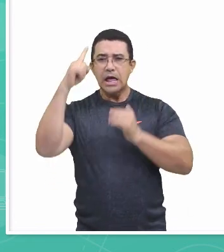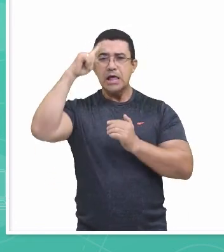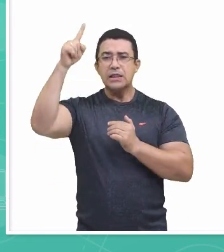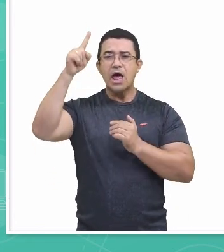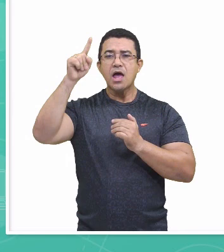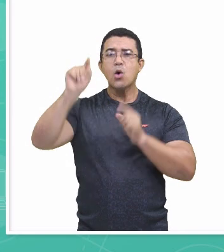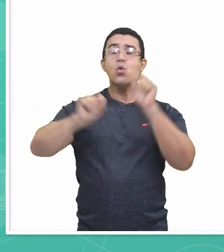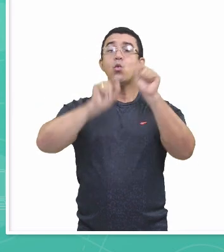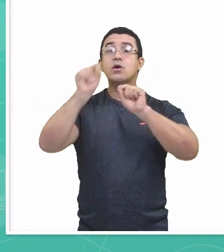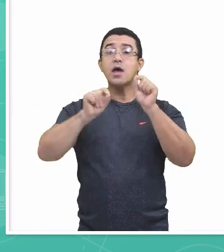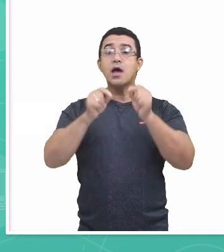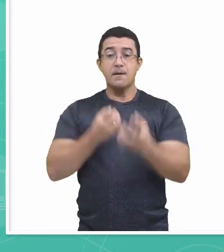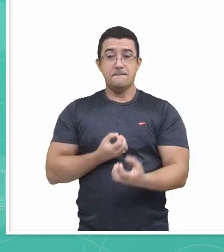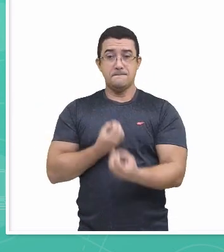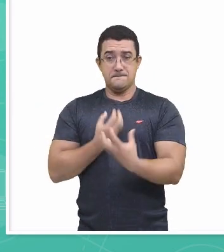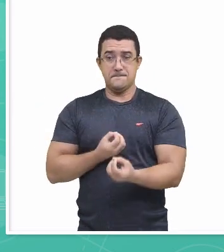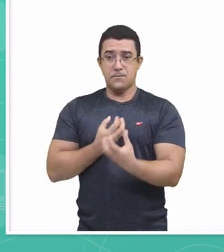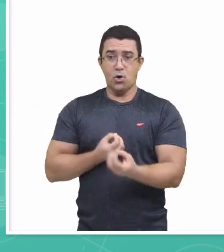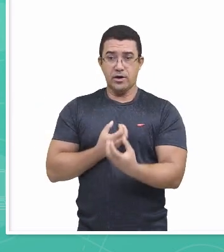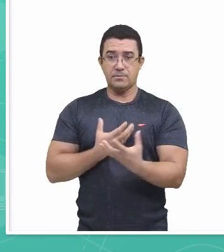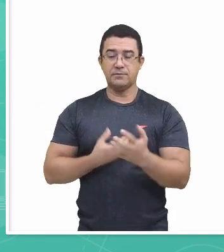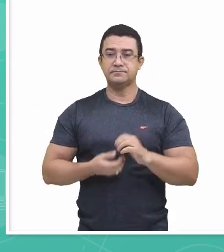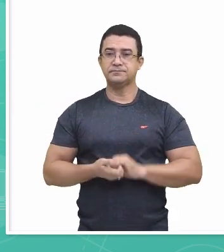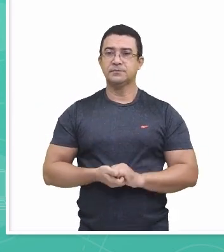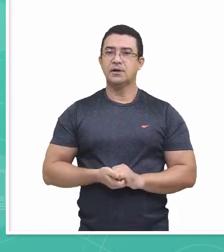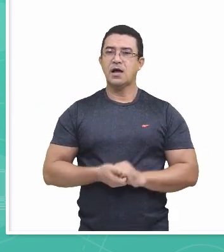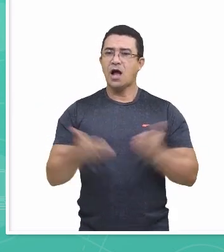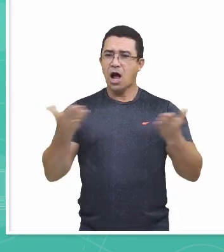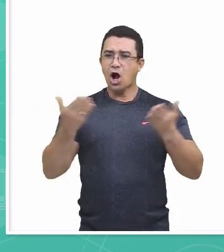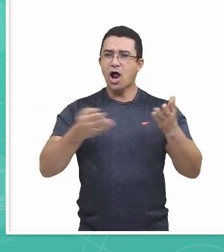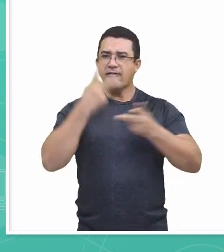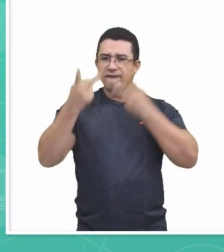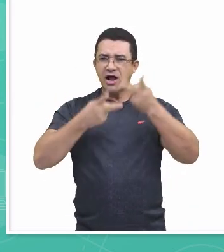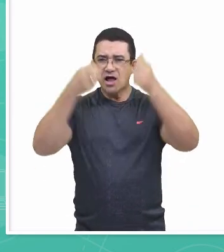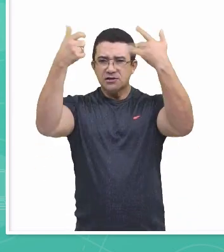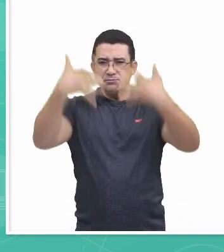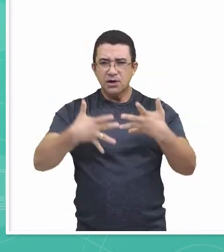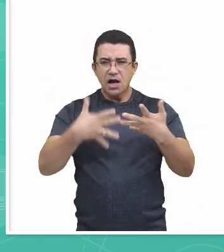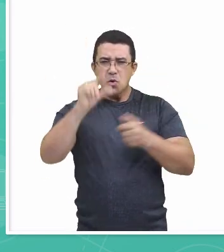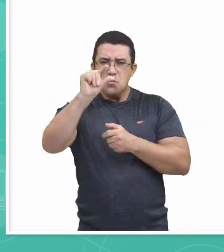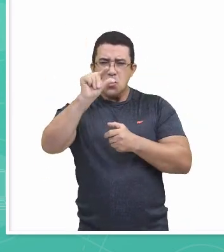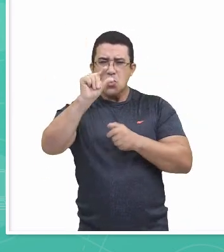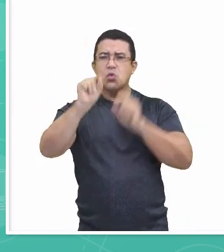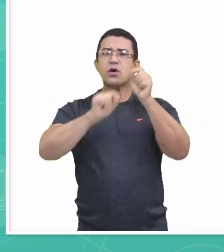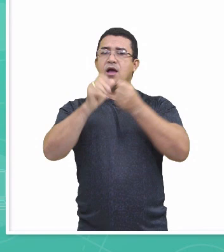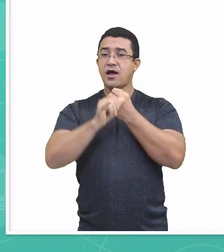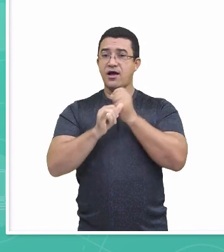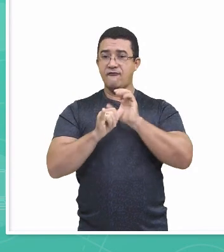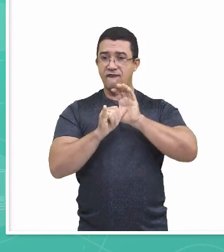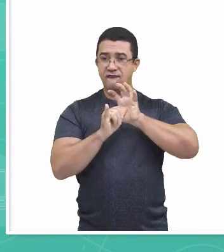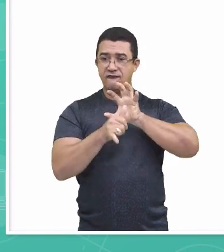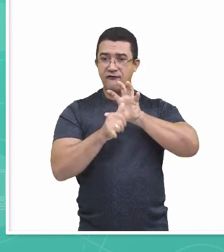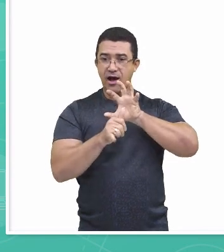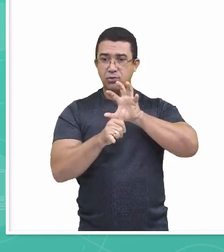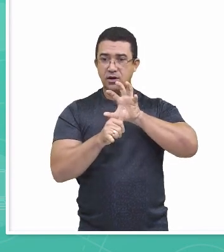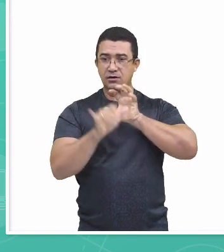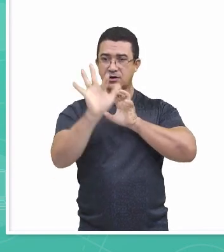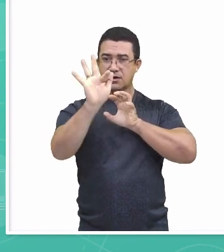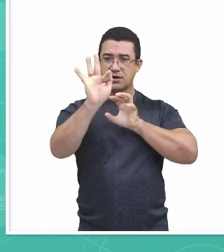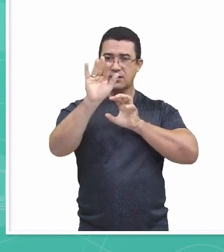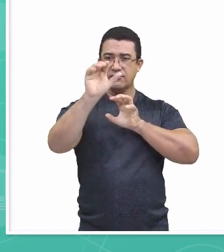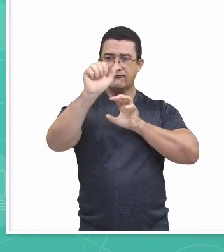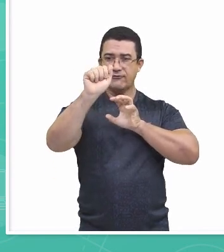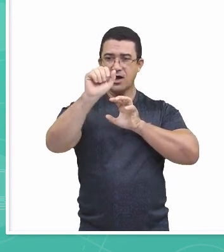o nosso poema. Muito bem, então vamos falar um pouco agora sobre fábula. Vamos falar um pouco sobre fábula, olha só. Fábula, muito